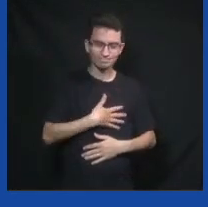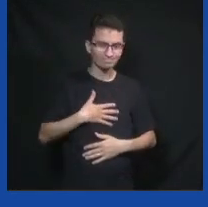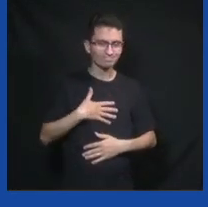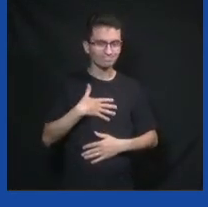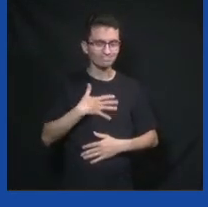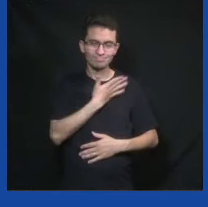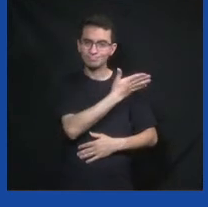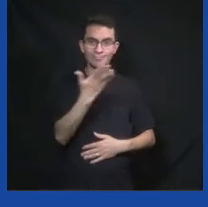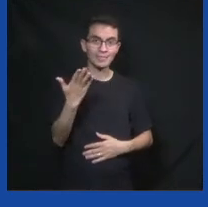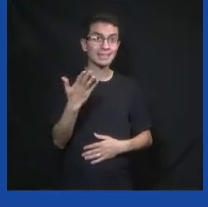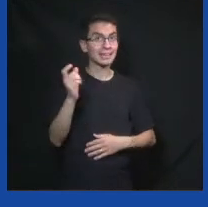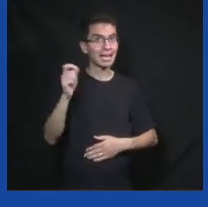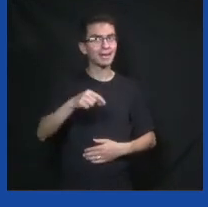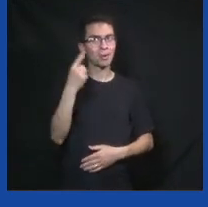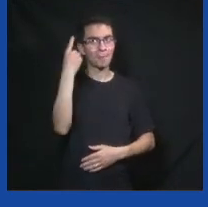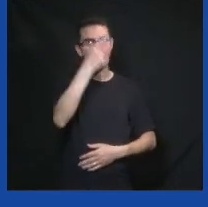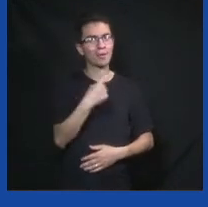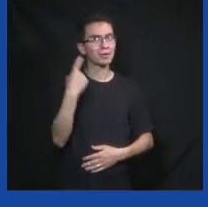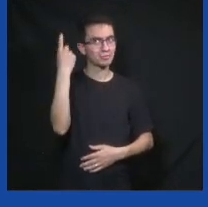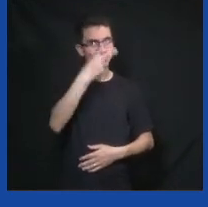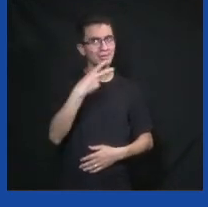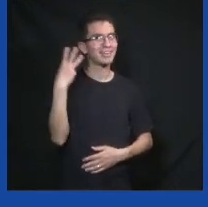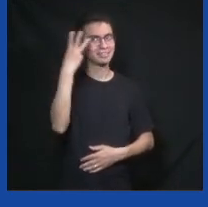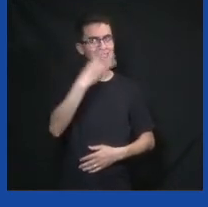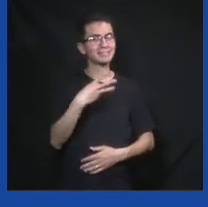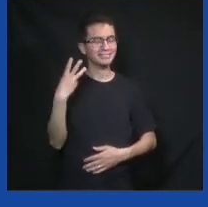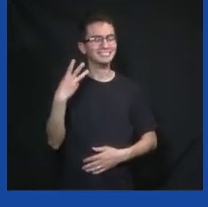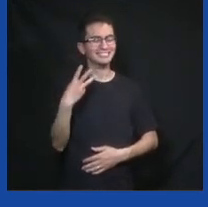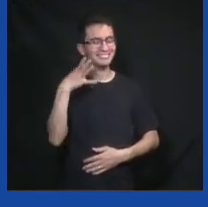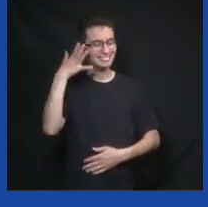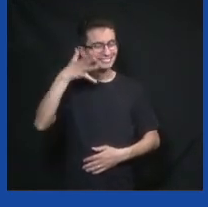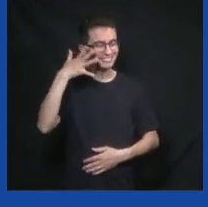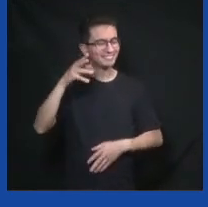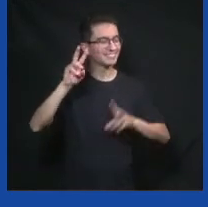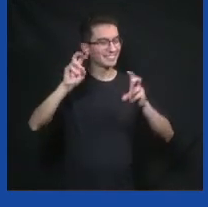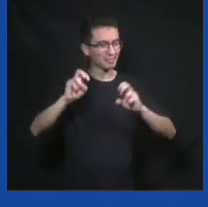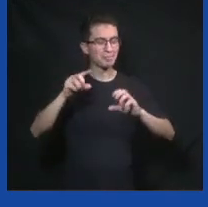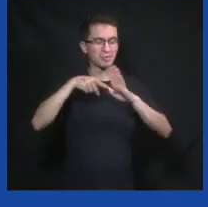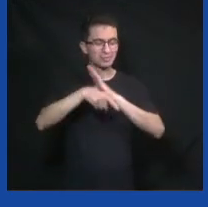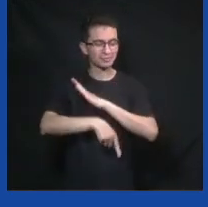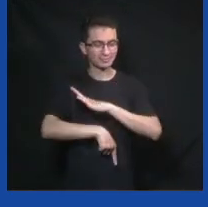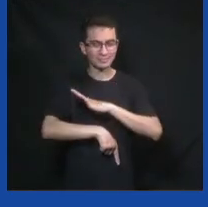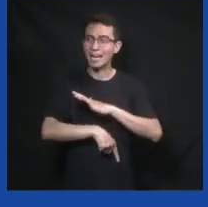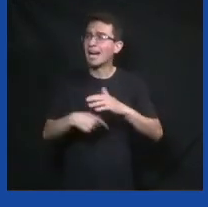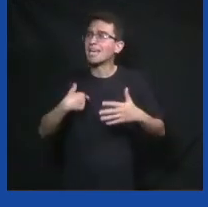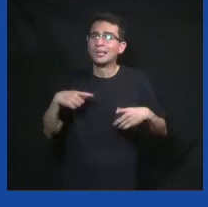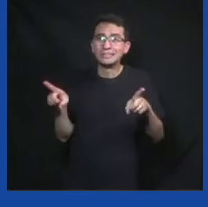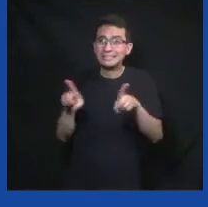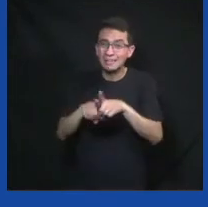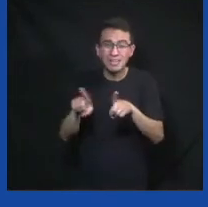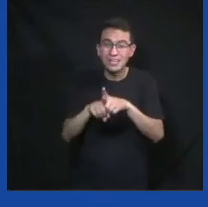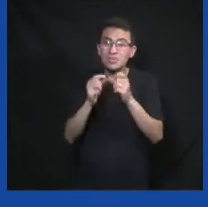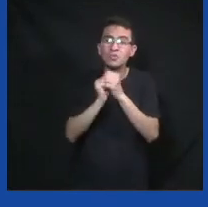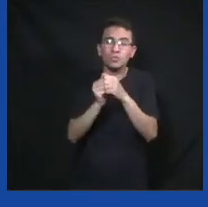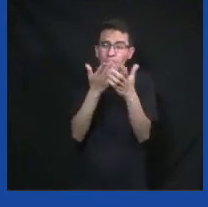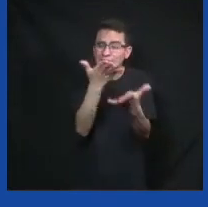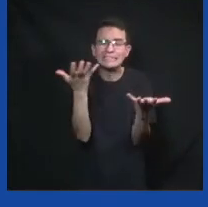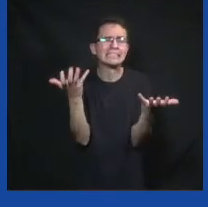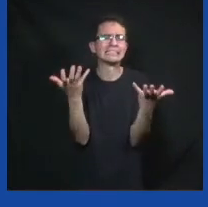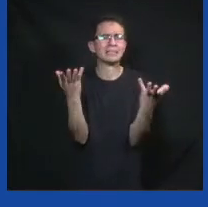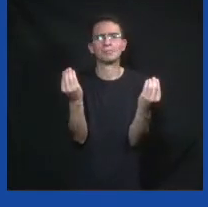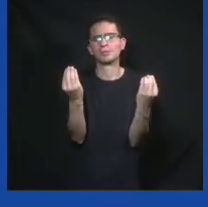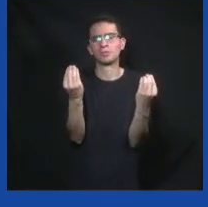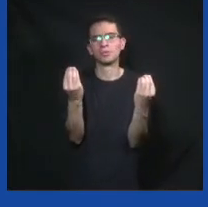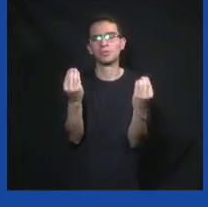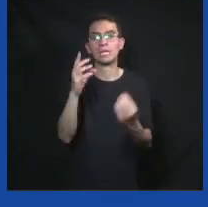para falar mais 3 horas juntos aí sobre esse tema, né? Também gostaria de continuar falando com vocês sobre tudo isso.